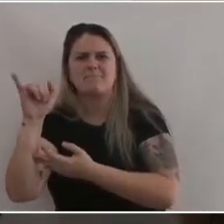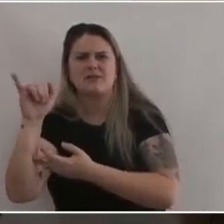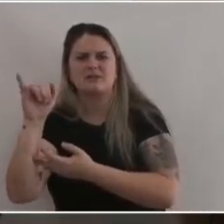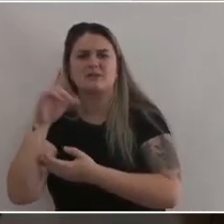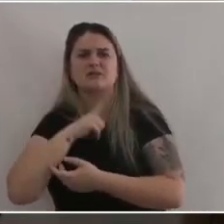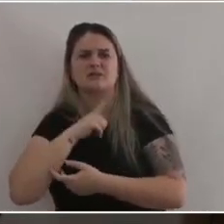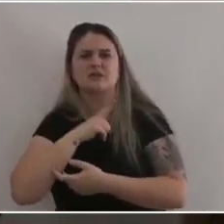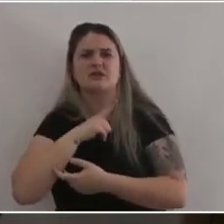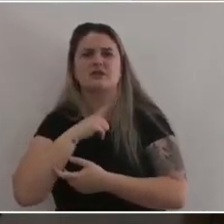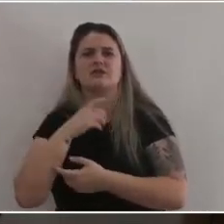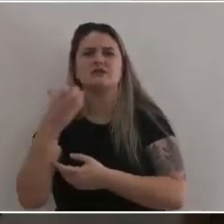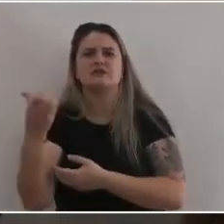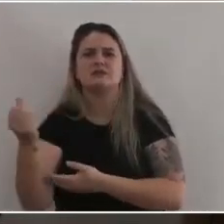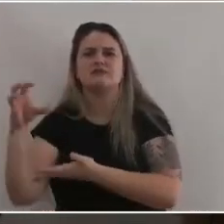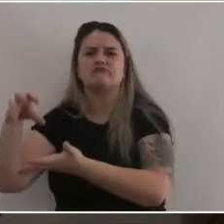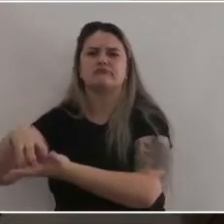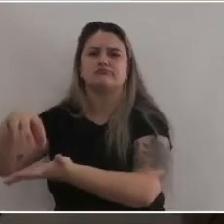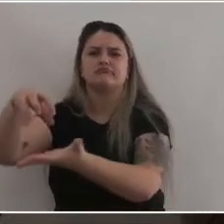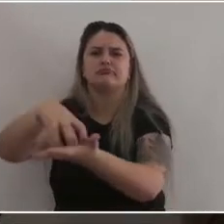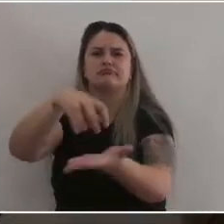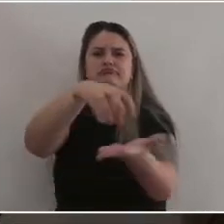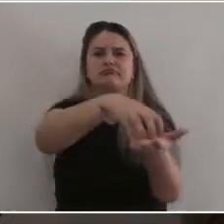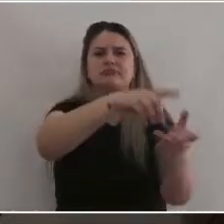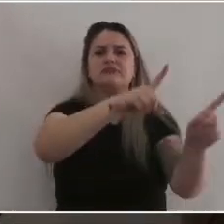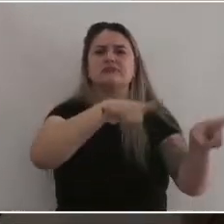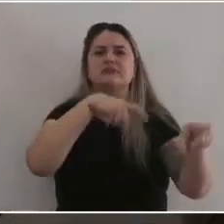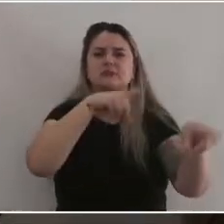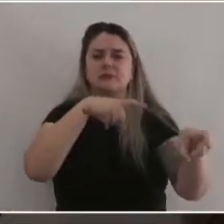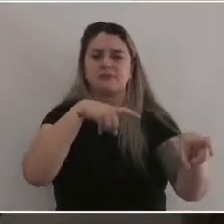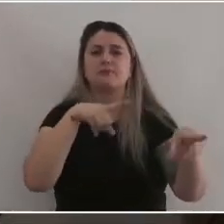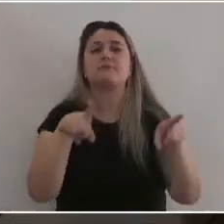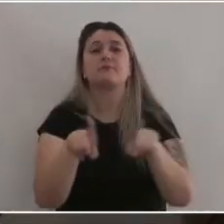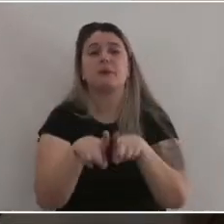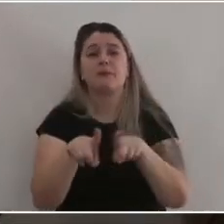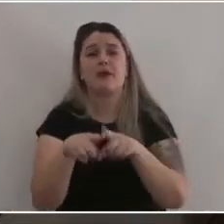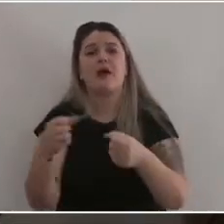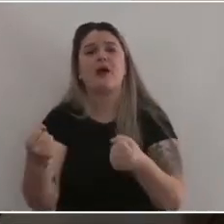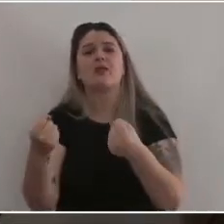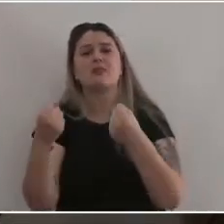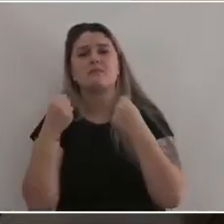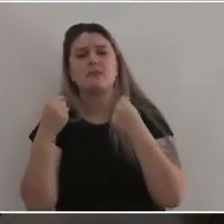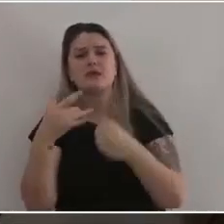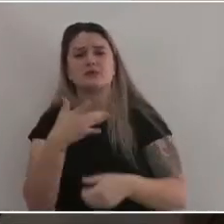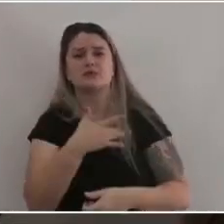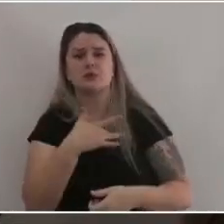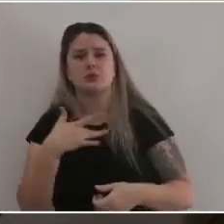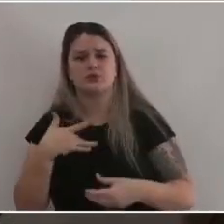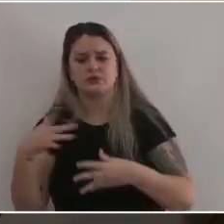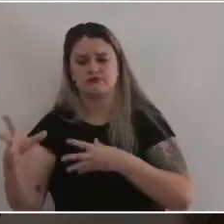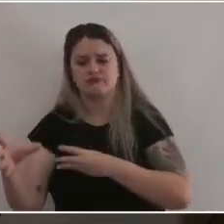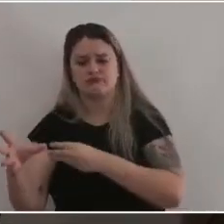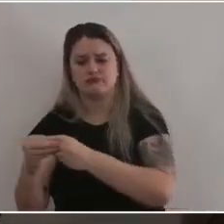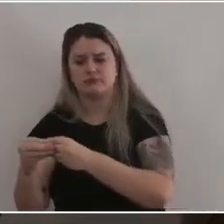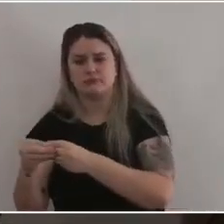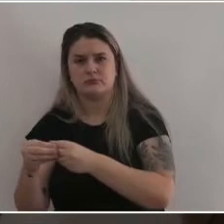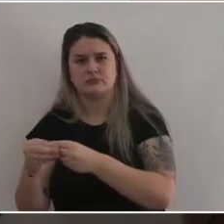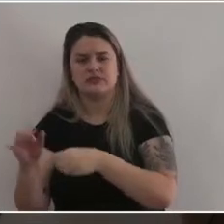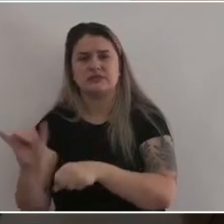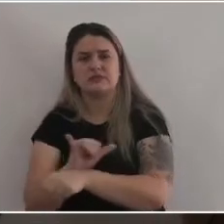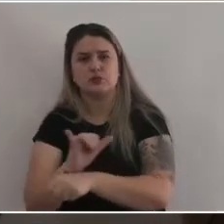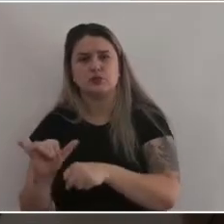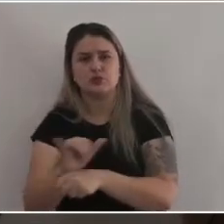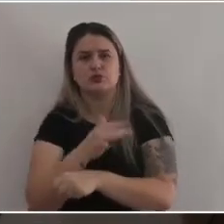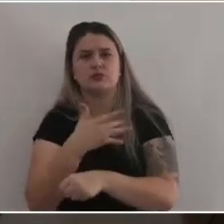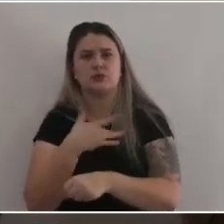de 6 unidades básicas no interior. Além de uma academia de saúde, anexo à estratégia de saúde